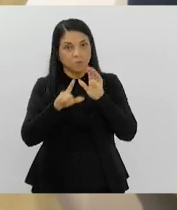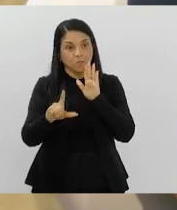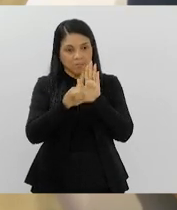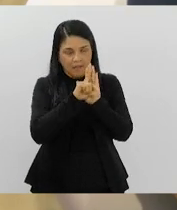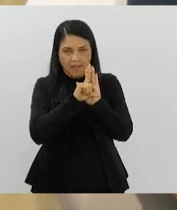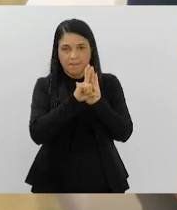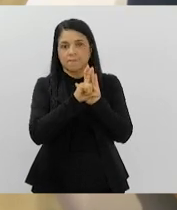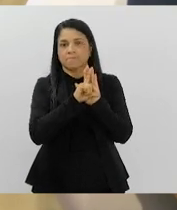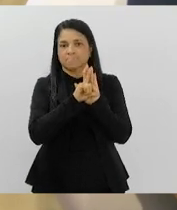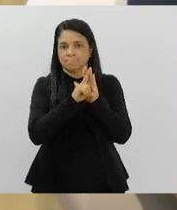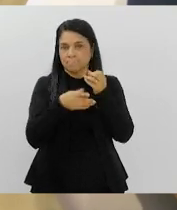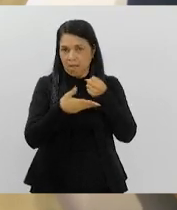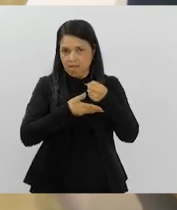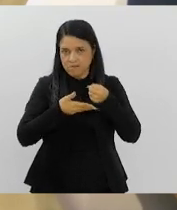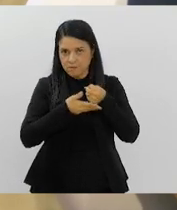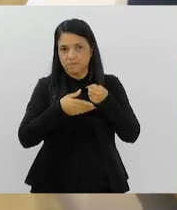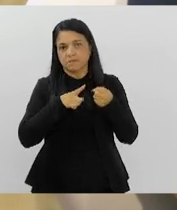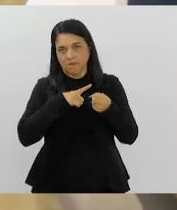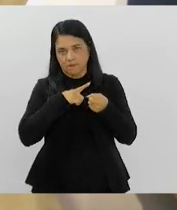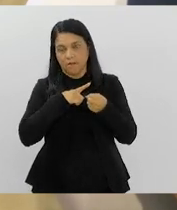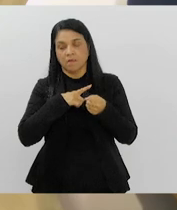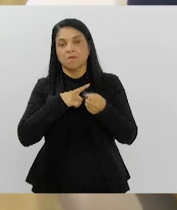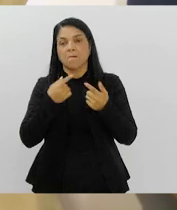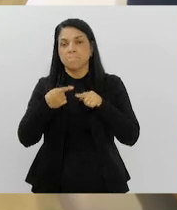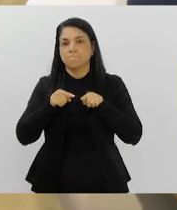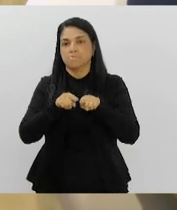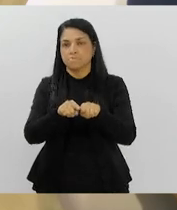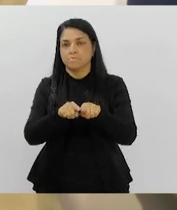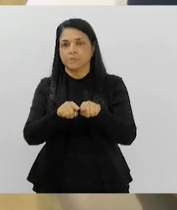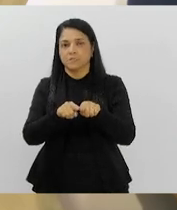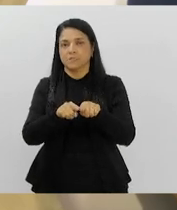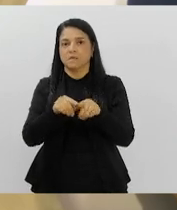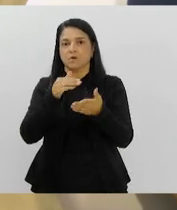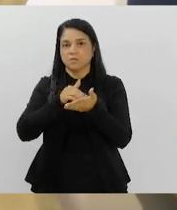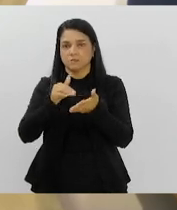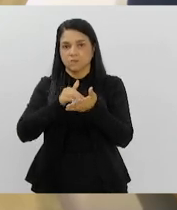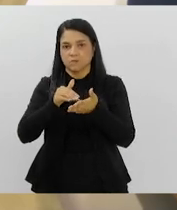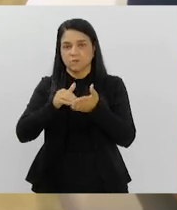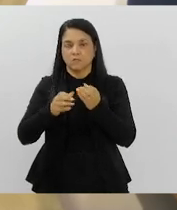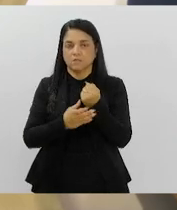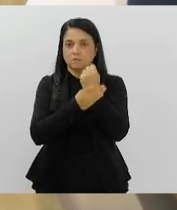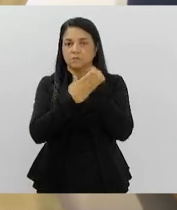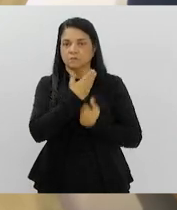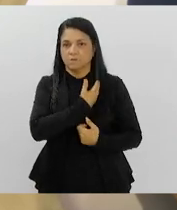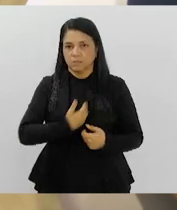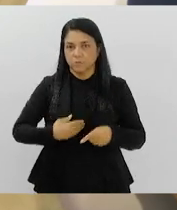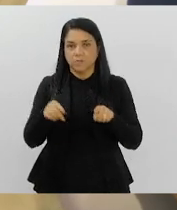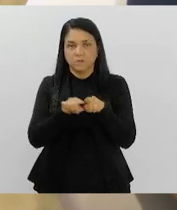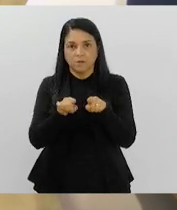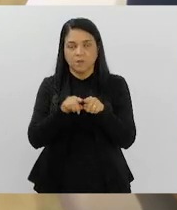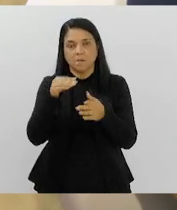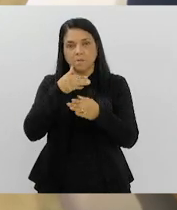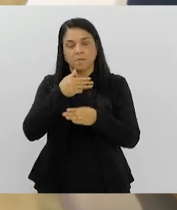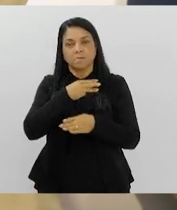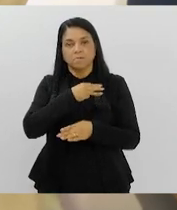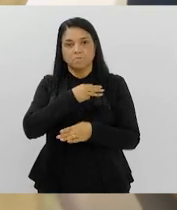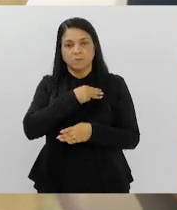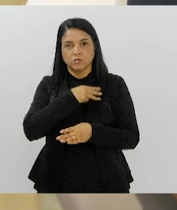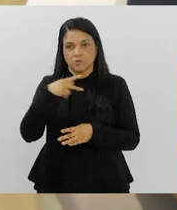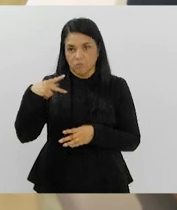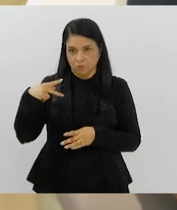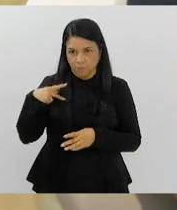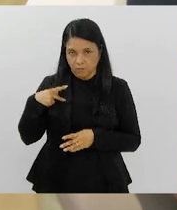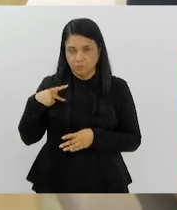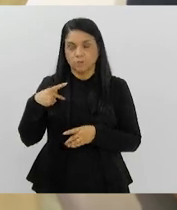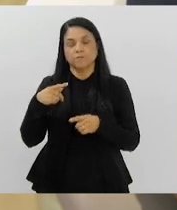legislações. Então, com toda essa parceria aí com a Secretaria de Segurança Pública e também com o Ministério Público, nós